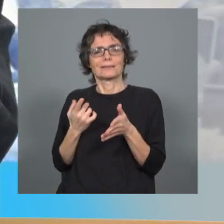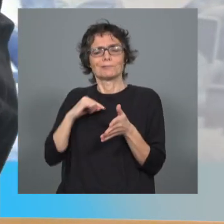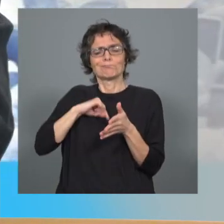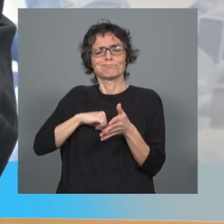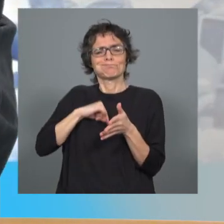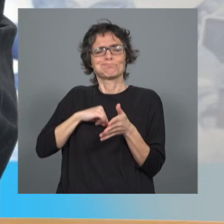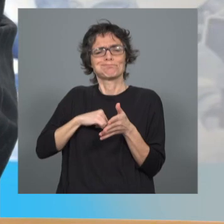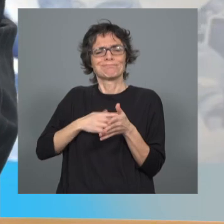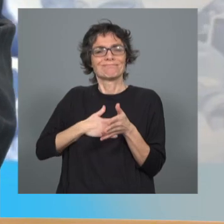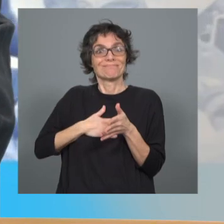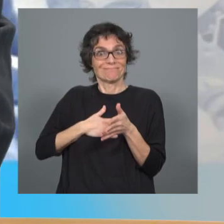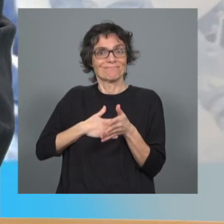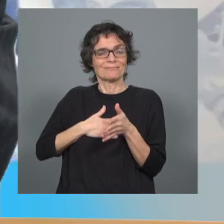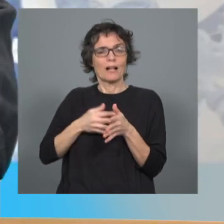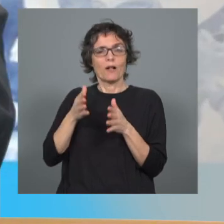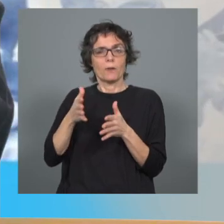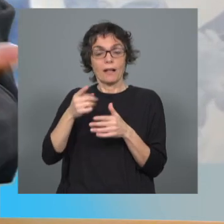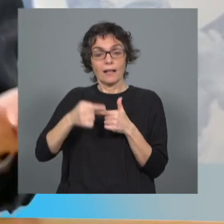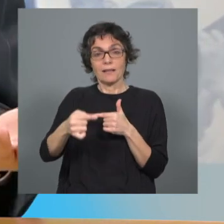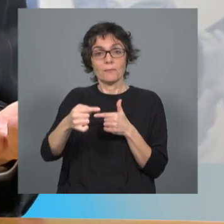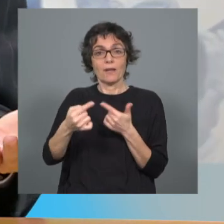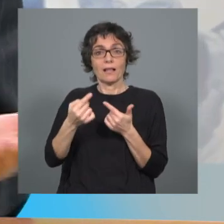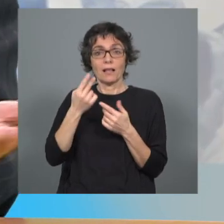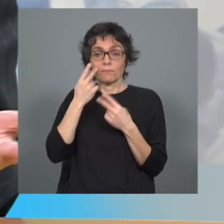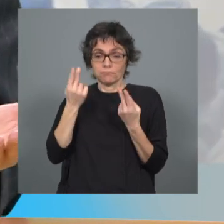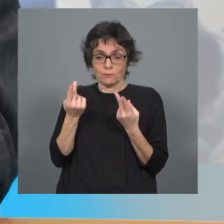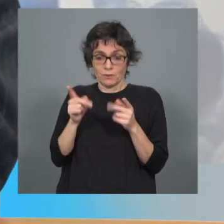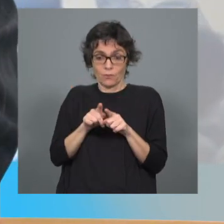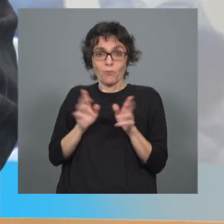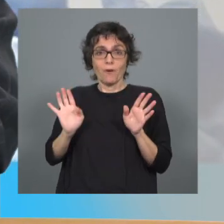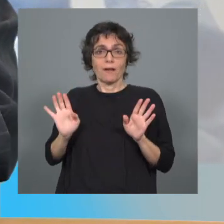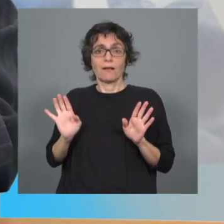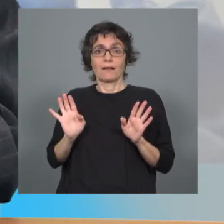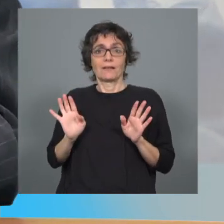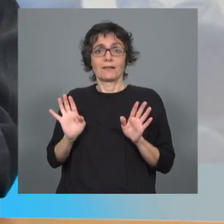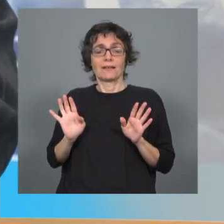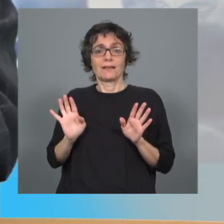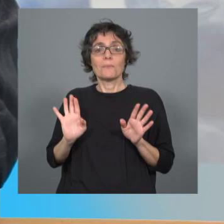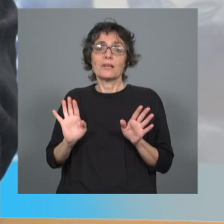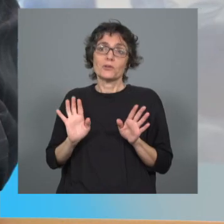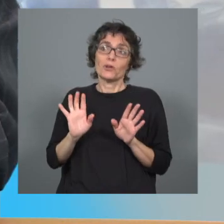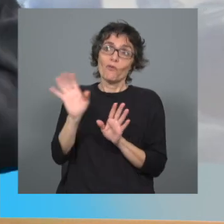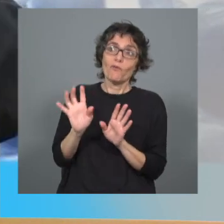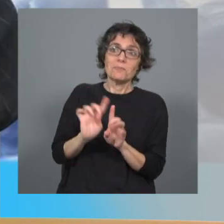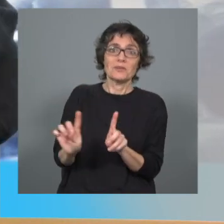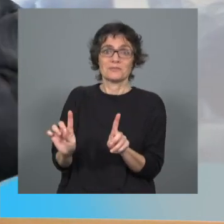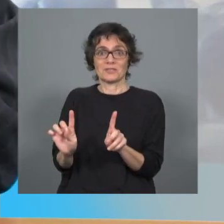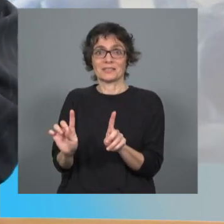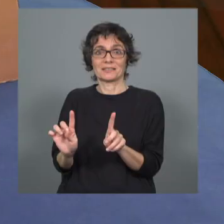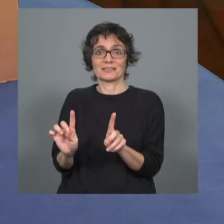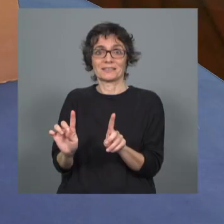os momentos centrais desta Semana Santa vão ser vividos na mesma, mesmo que em muitas circunstâncias tenhamos de viver